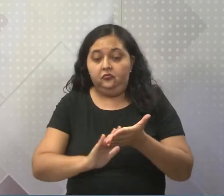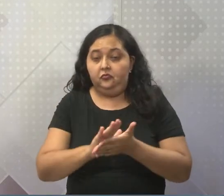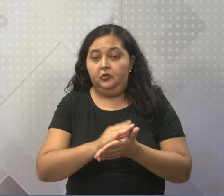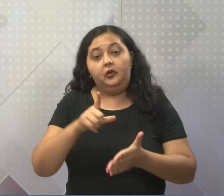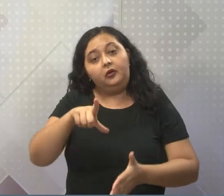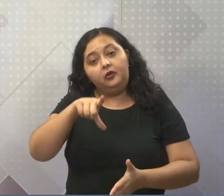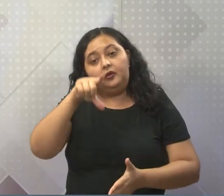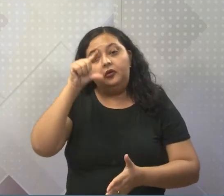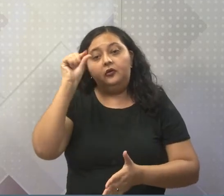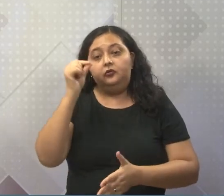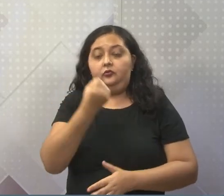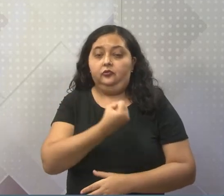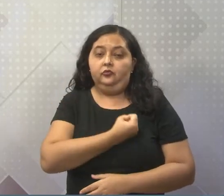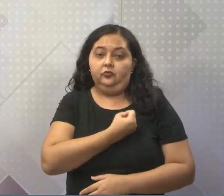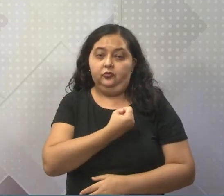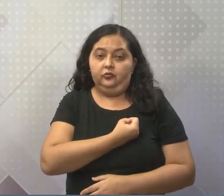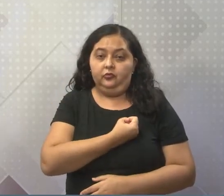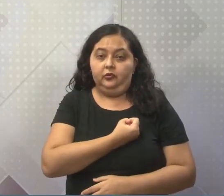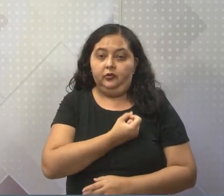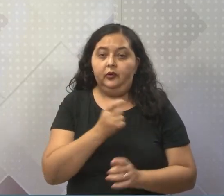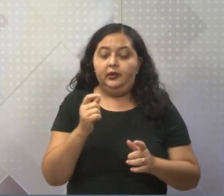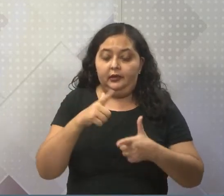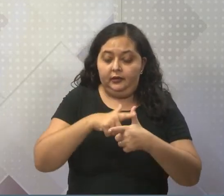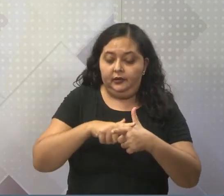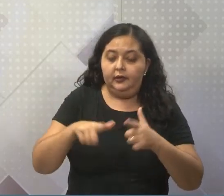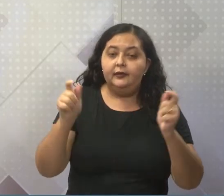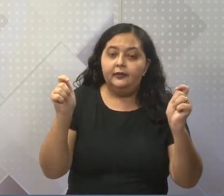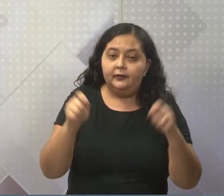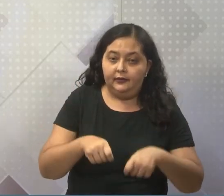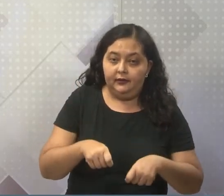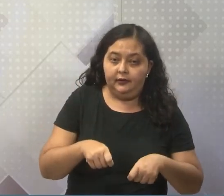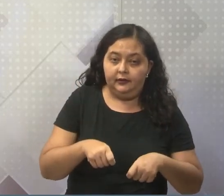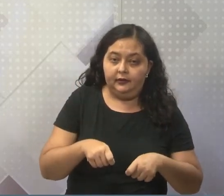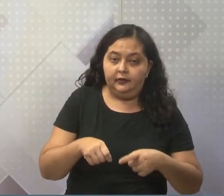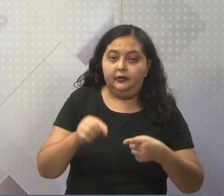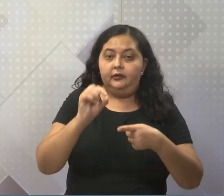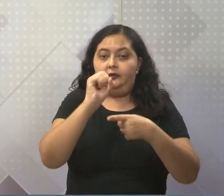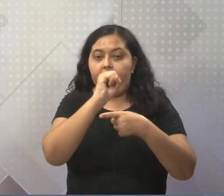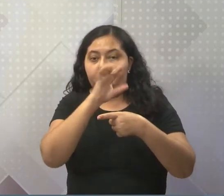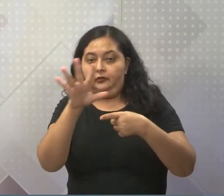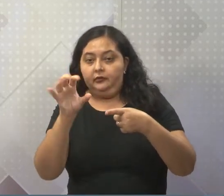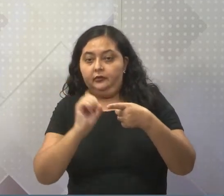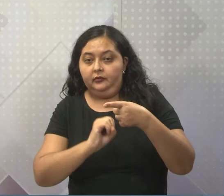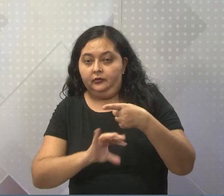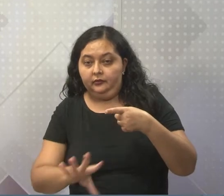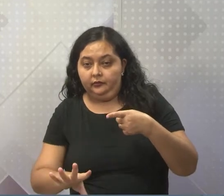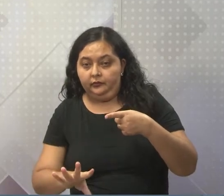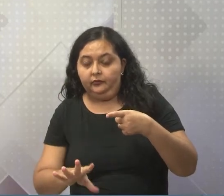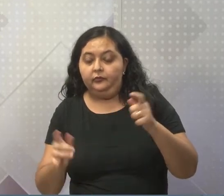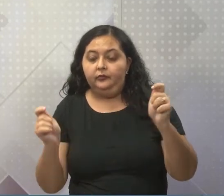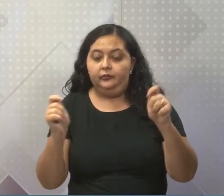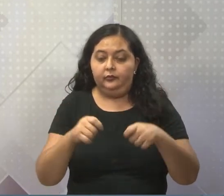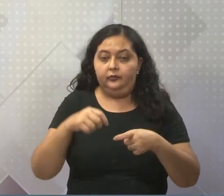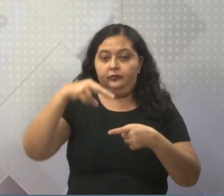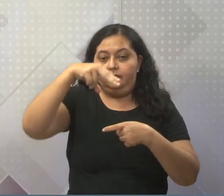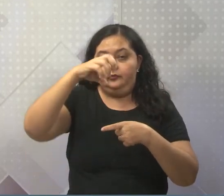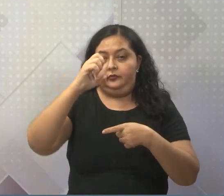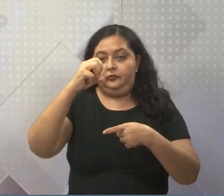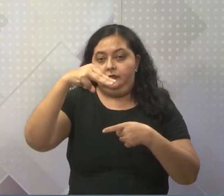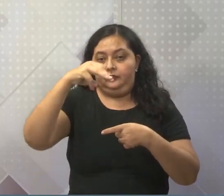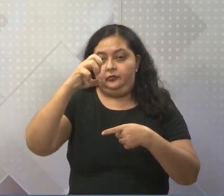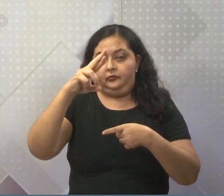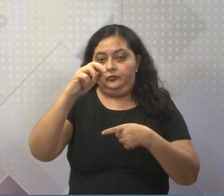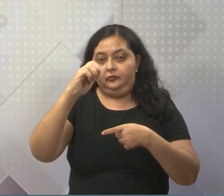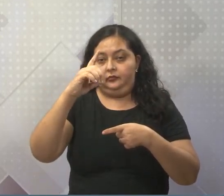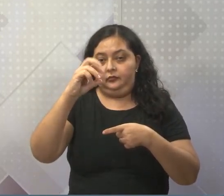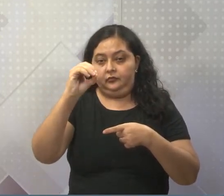escolho um número que possa dividir o numerador e o denominador. Se eu dividir